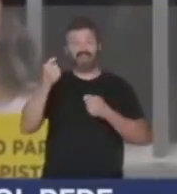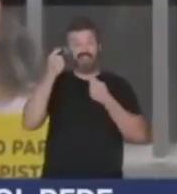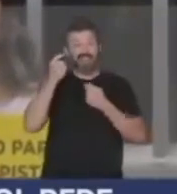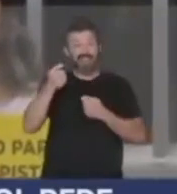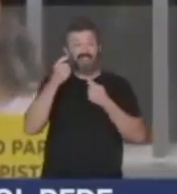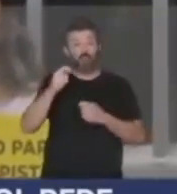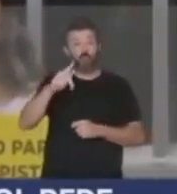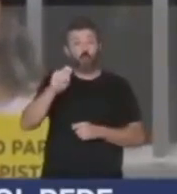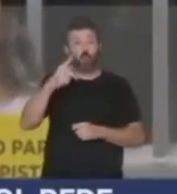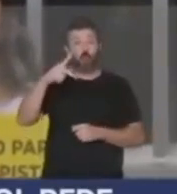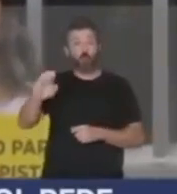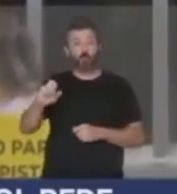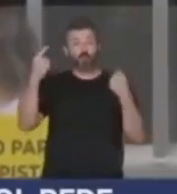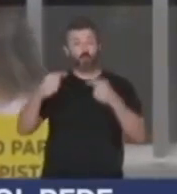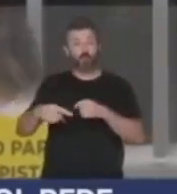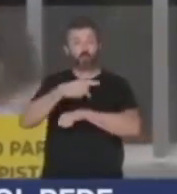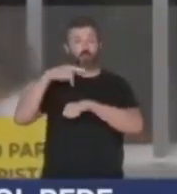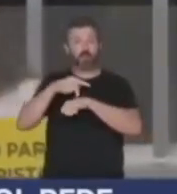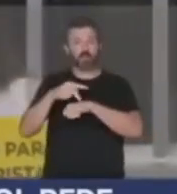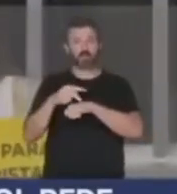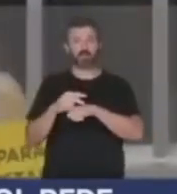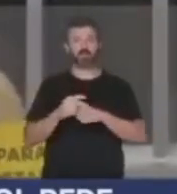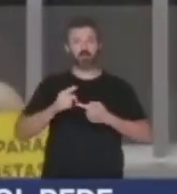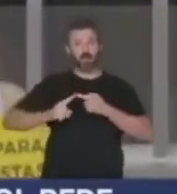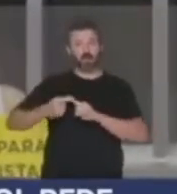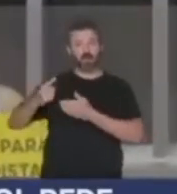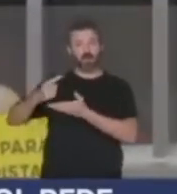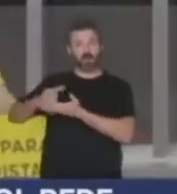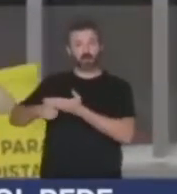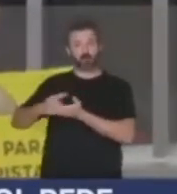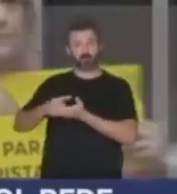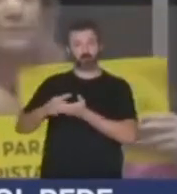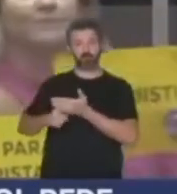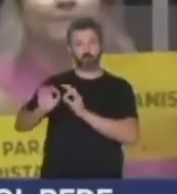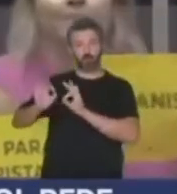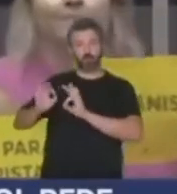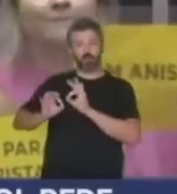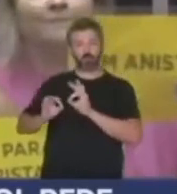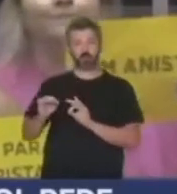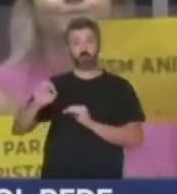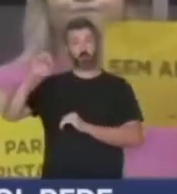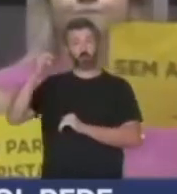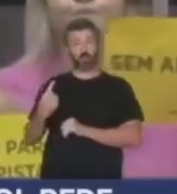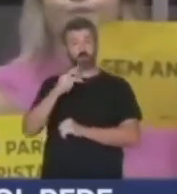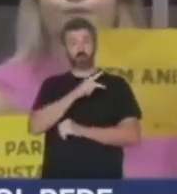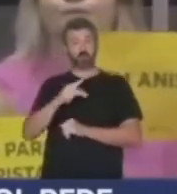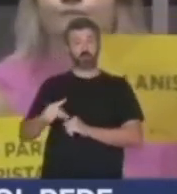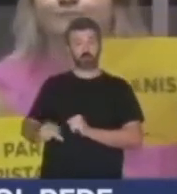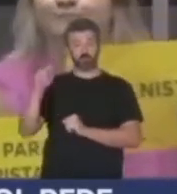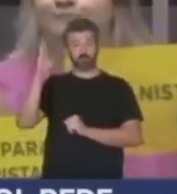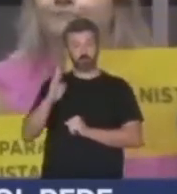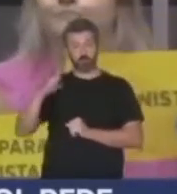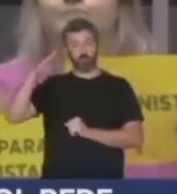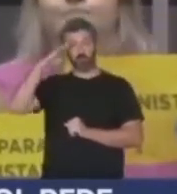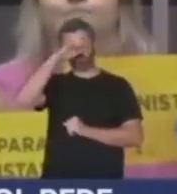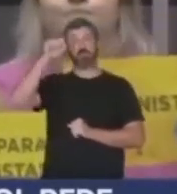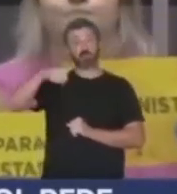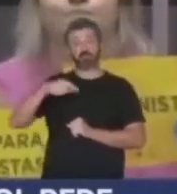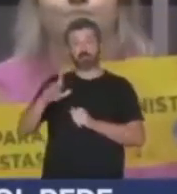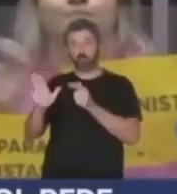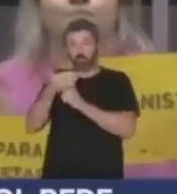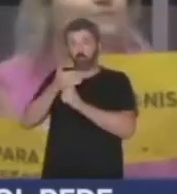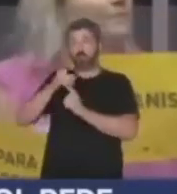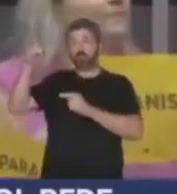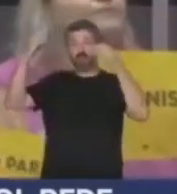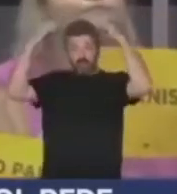uma tentativa de golpe de Estado, articulada e urdida por um ex-presidente da República, o Bolsonaro, que